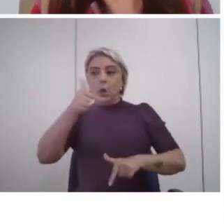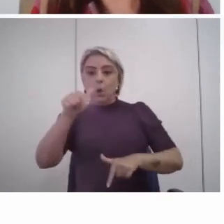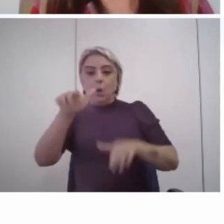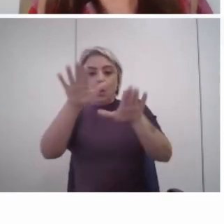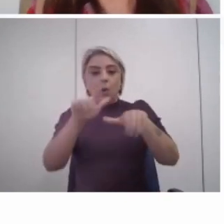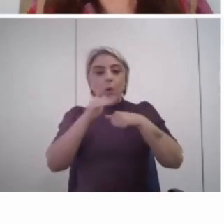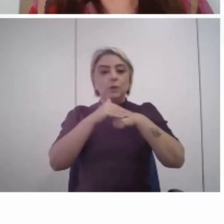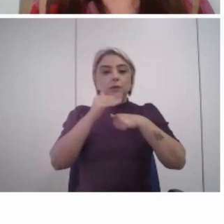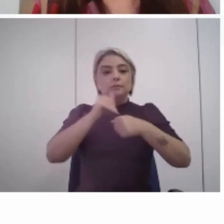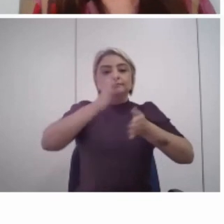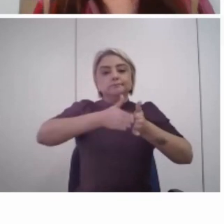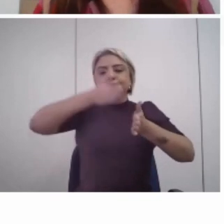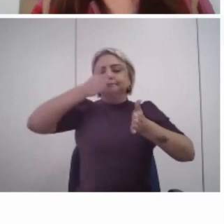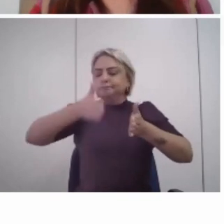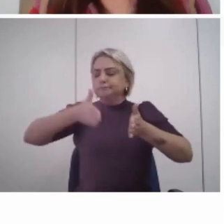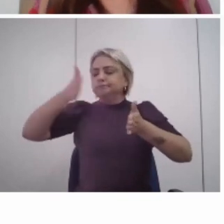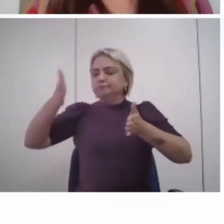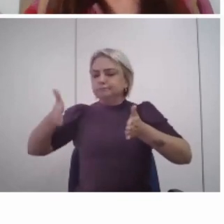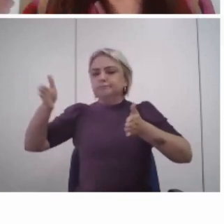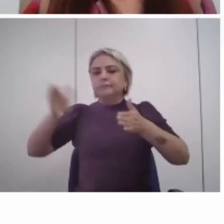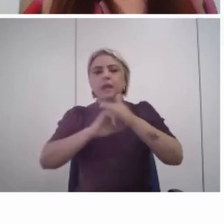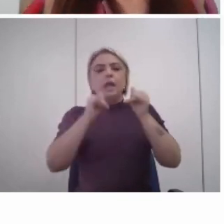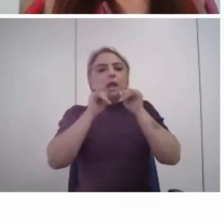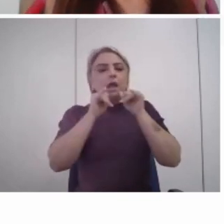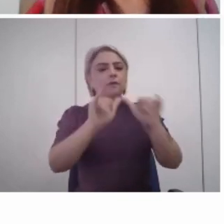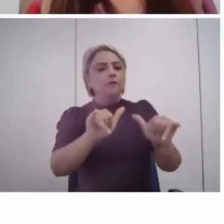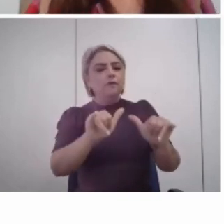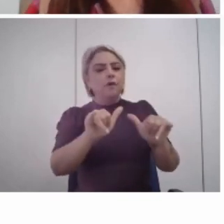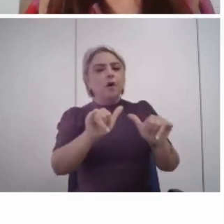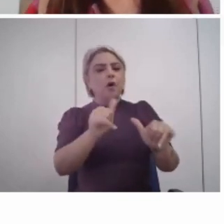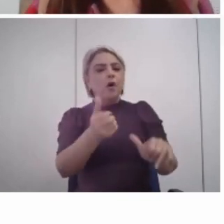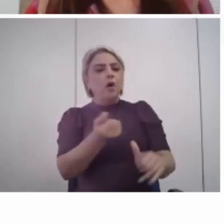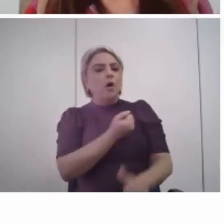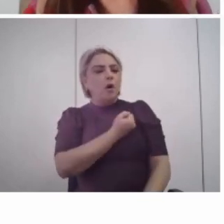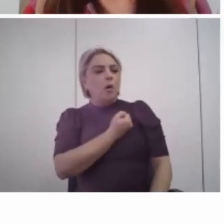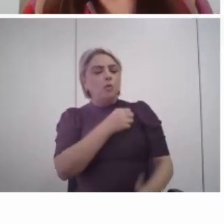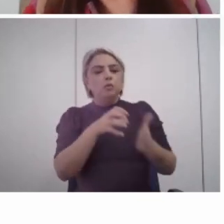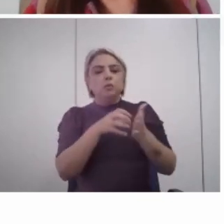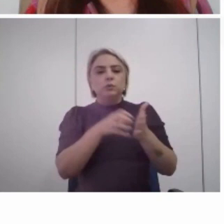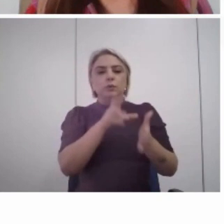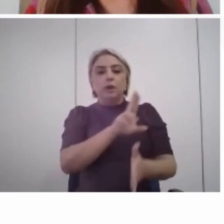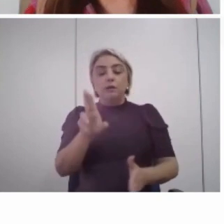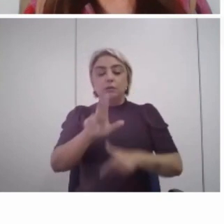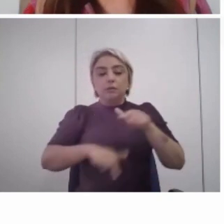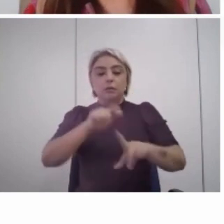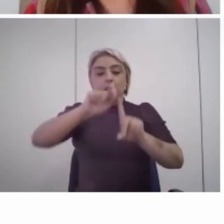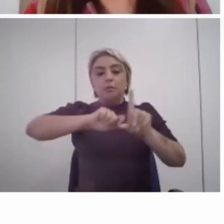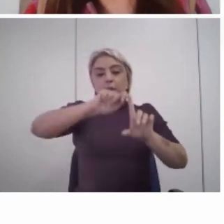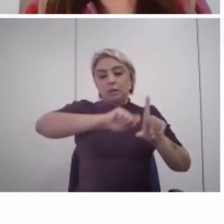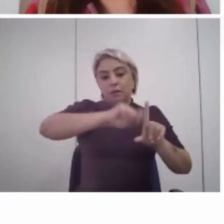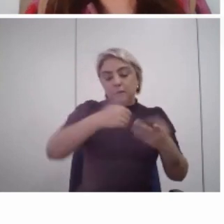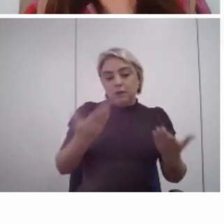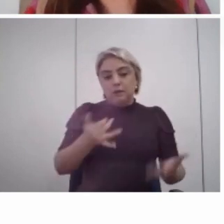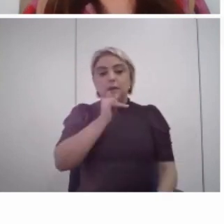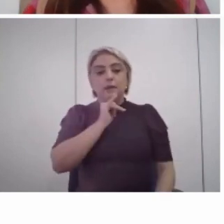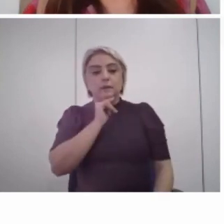chamados periódicos, em que o empregador informa os dados, né, de todos aqueles trabalhadores mensalmente, por exemplo, como acontece